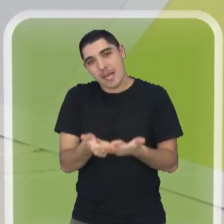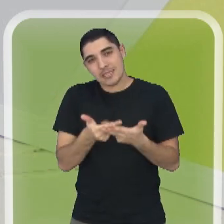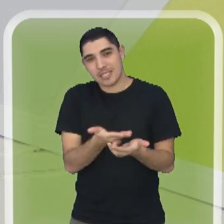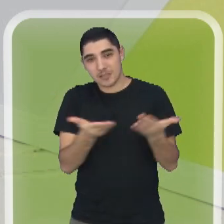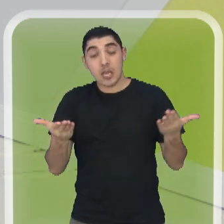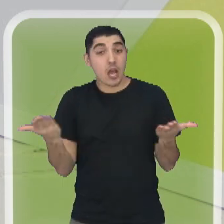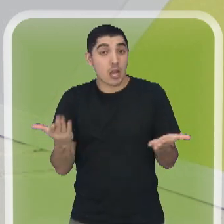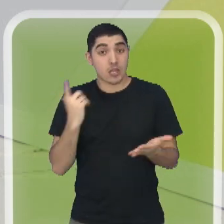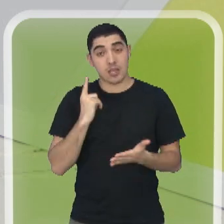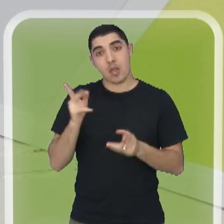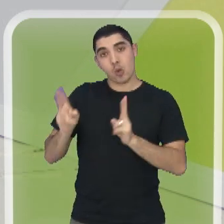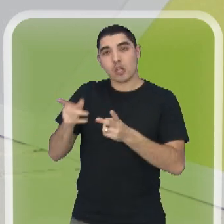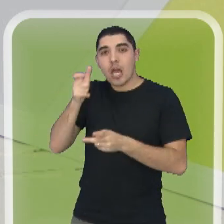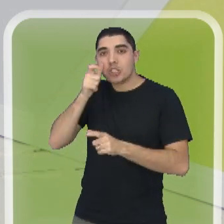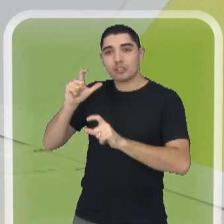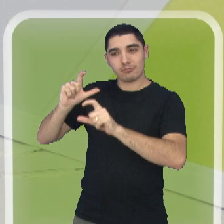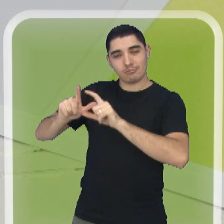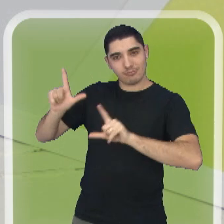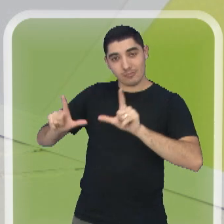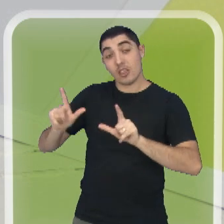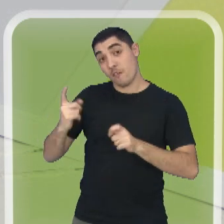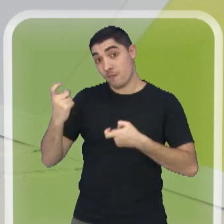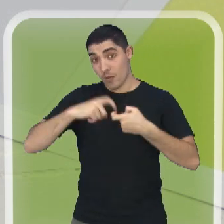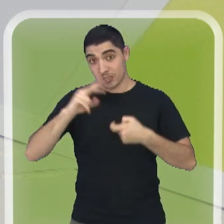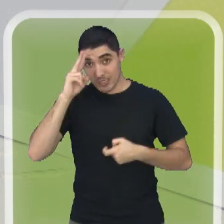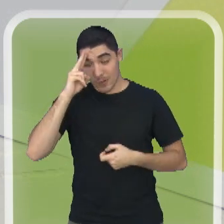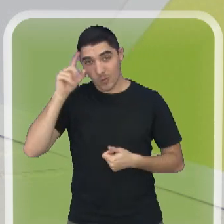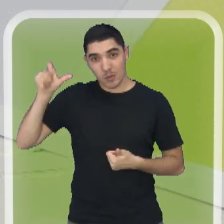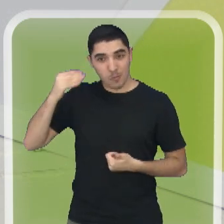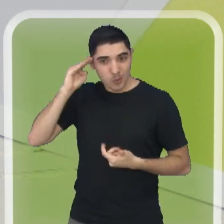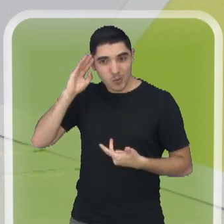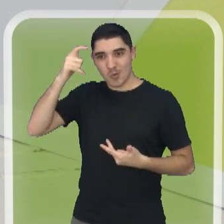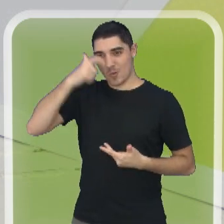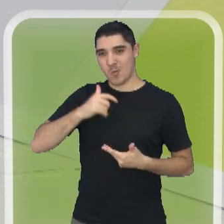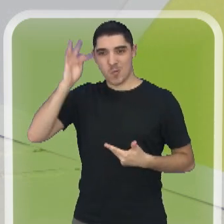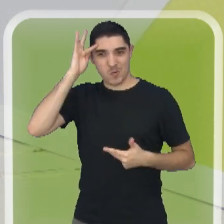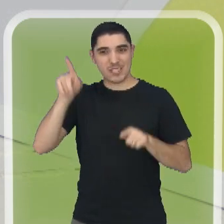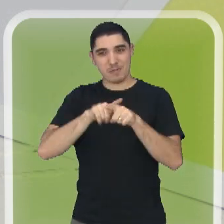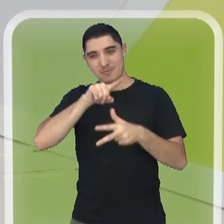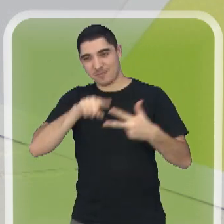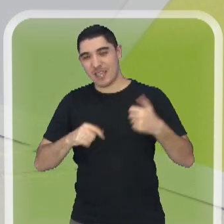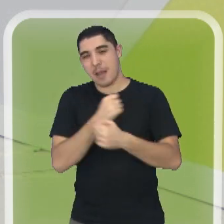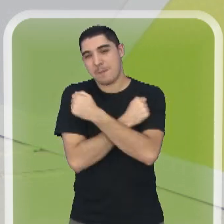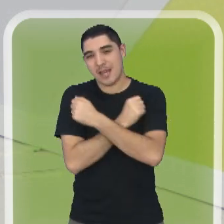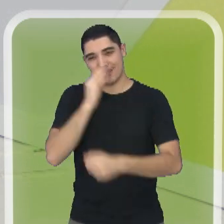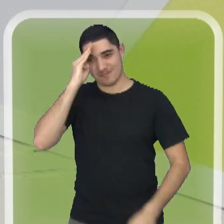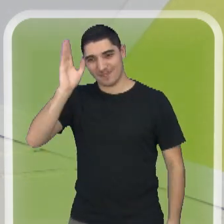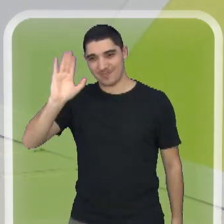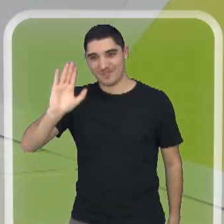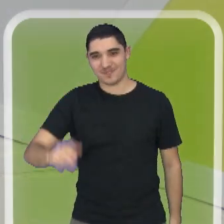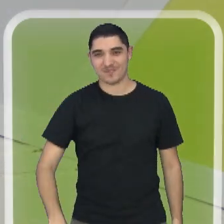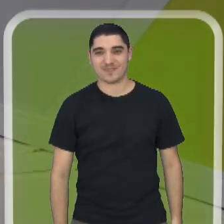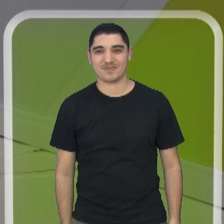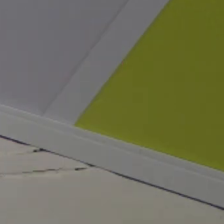agora com a programação da TV Câmara. Eu volto segunda, Brunão também, Luizão também. Grande abraço, até lá, tchau, tchau.